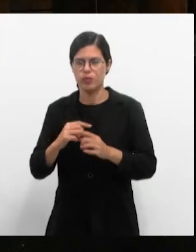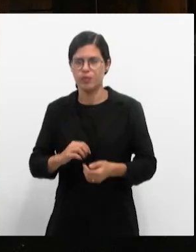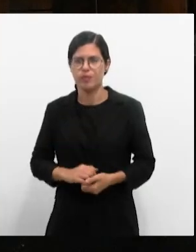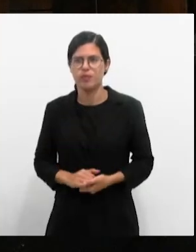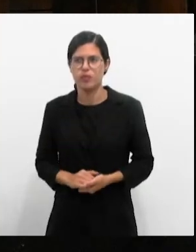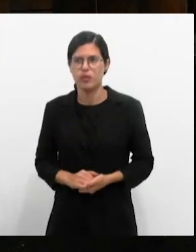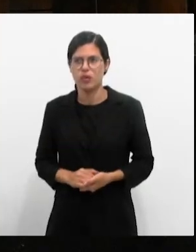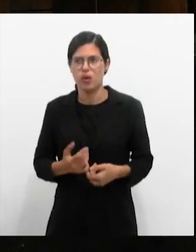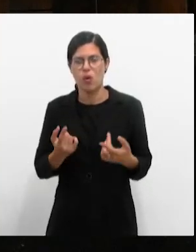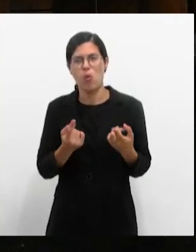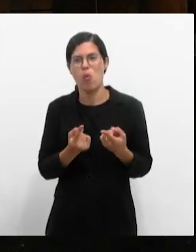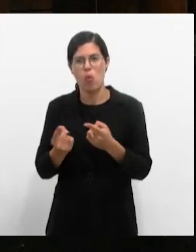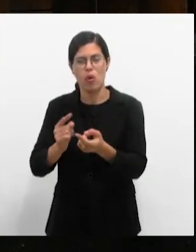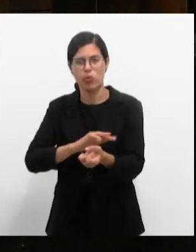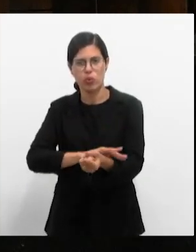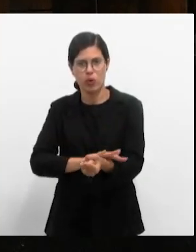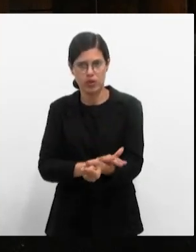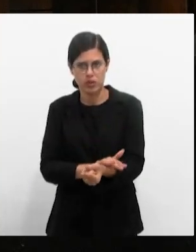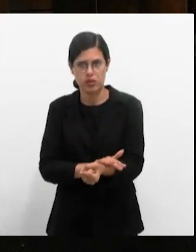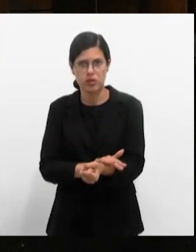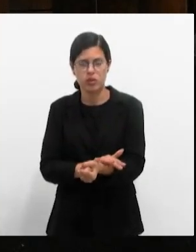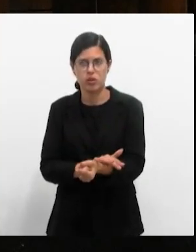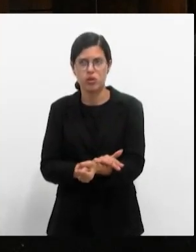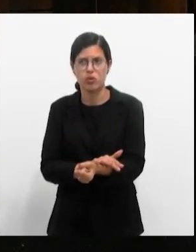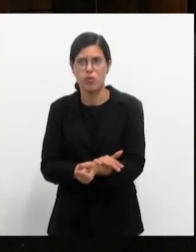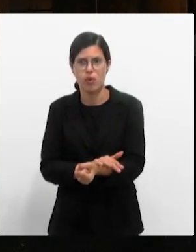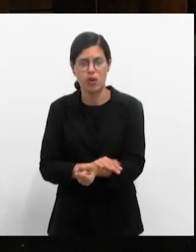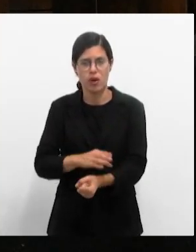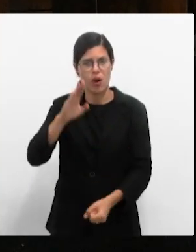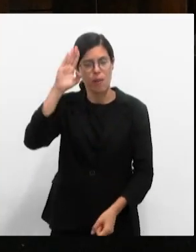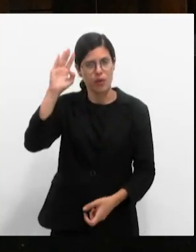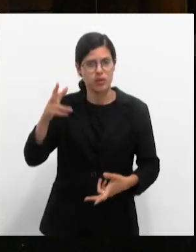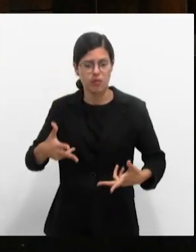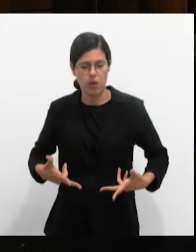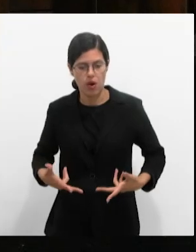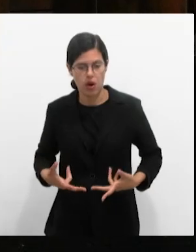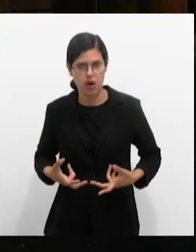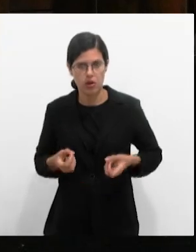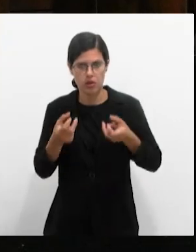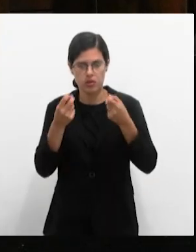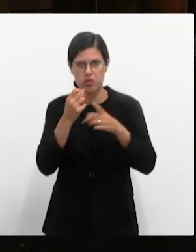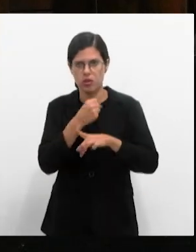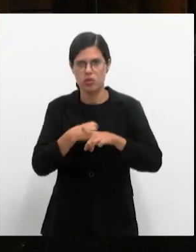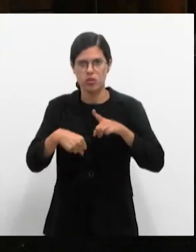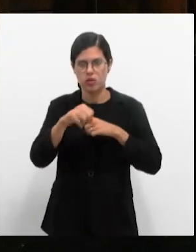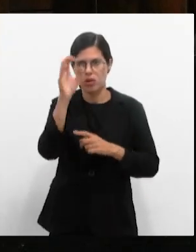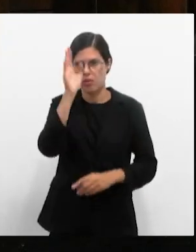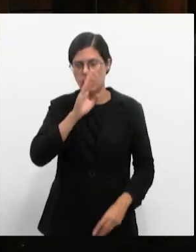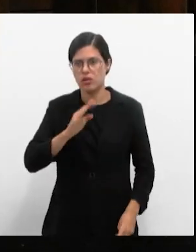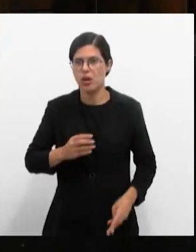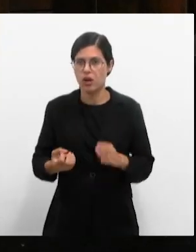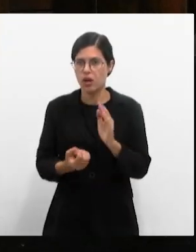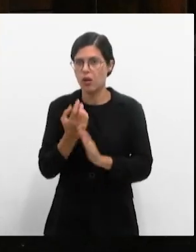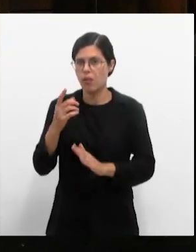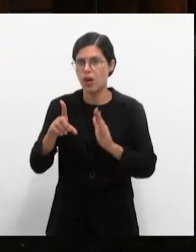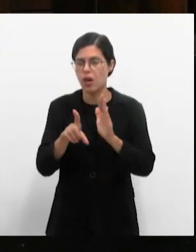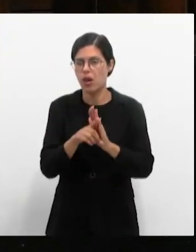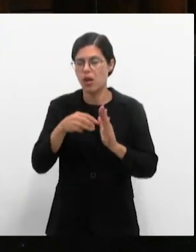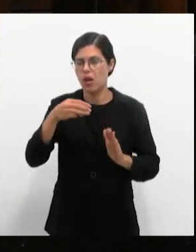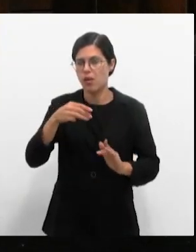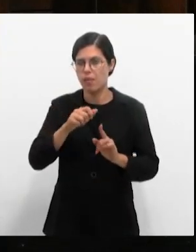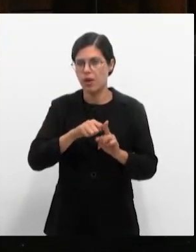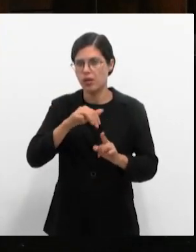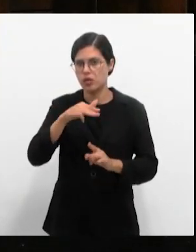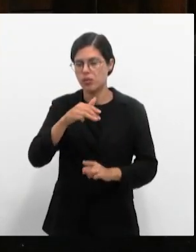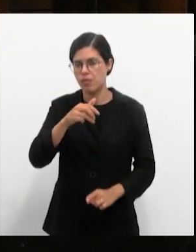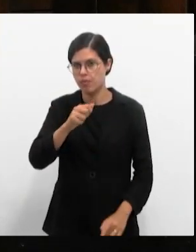para o combate ao racismo, que é um dos maiores cânceres da sociedade brasileira. Fizemos essa lei em maio de 2023 aqui nessa